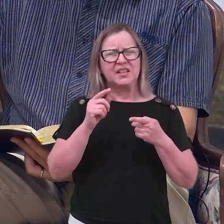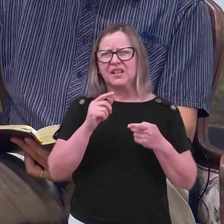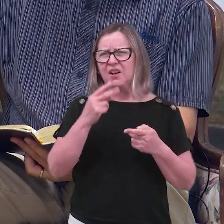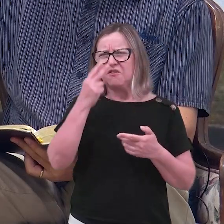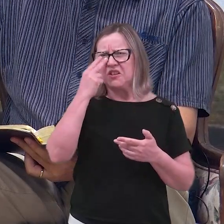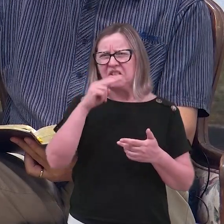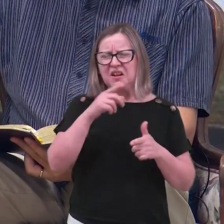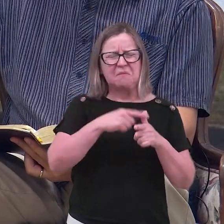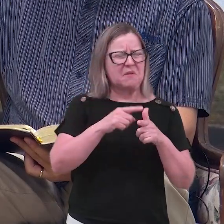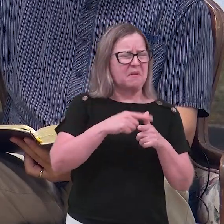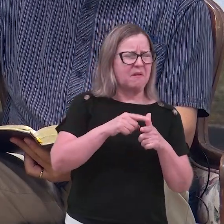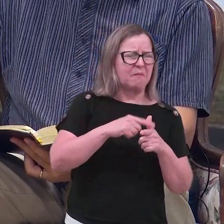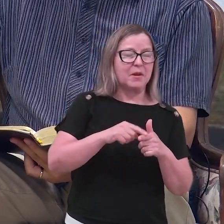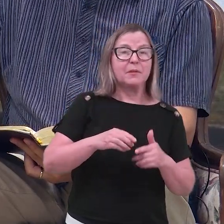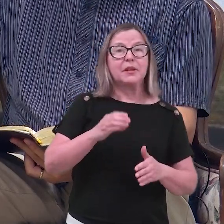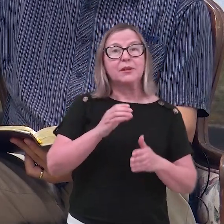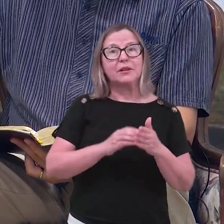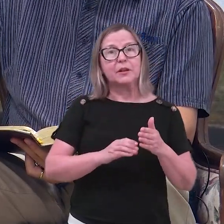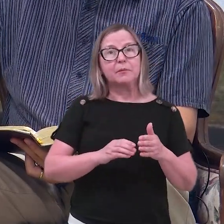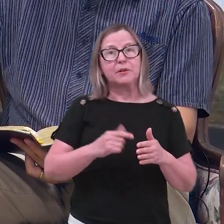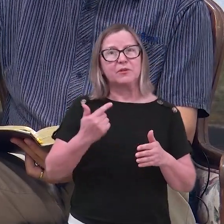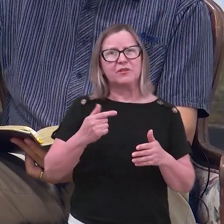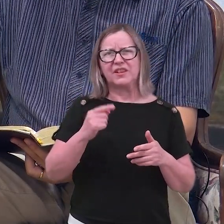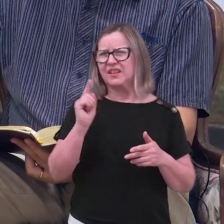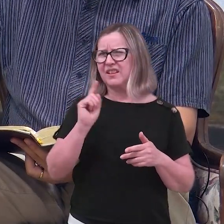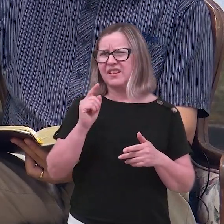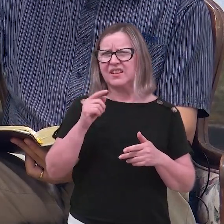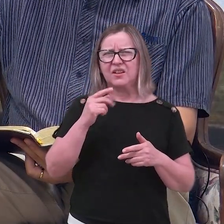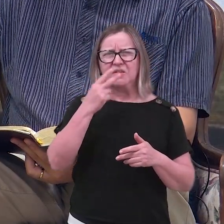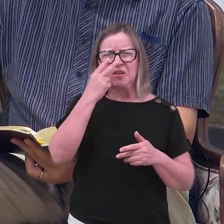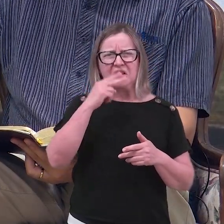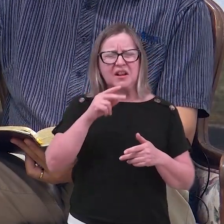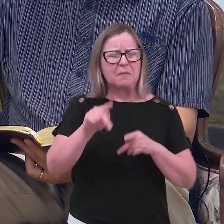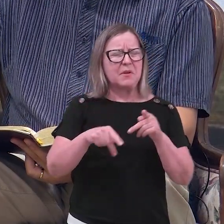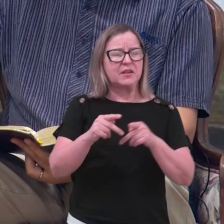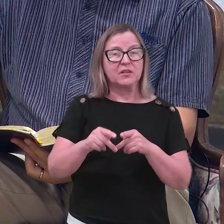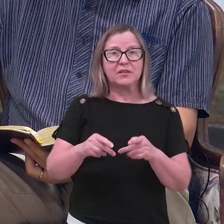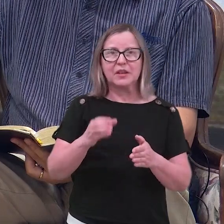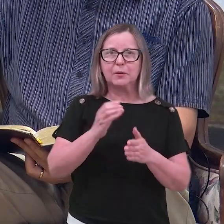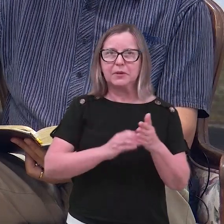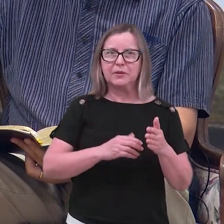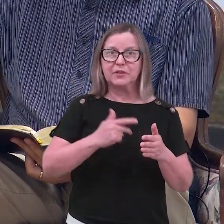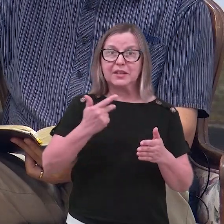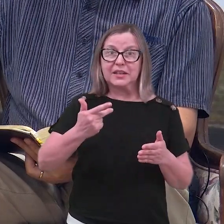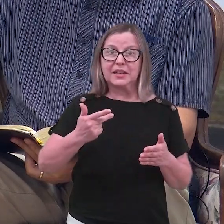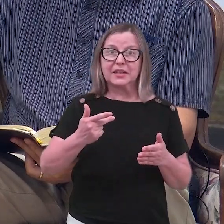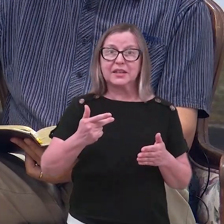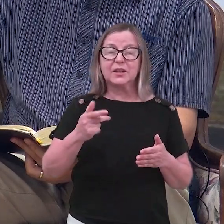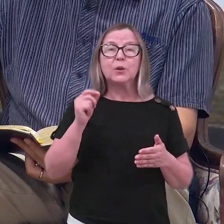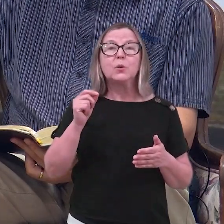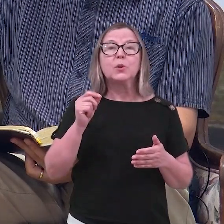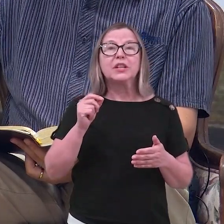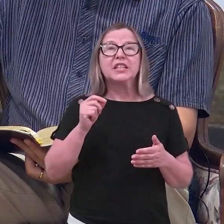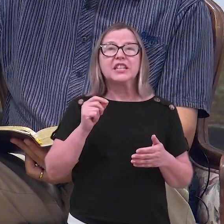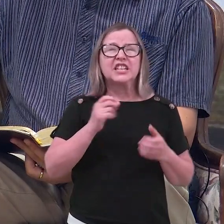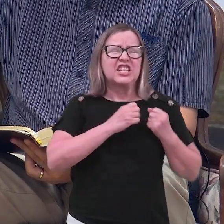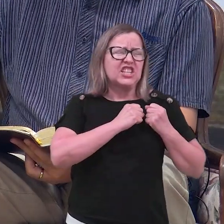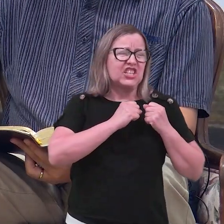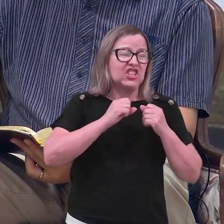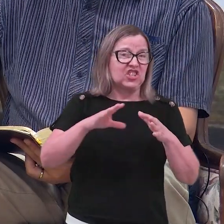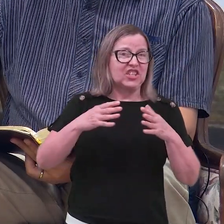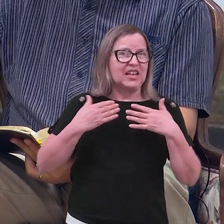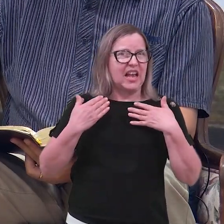2, ele vai dizer para a gente não olhar para as pessoas. No capítulo 3, aquilo que tira a nossa alegria,